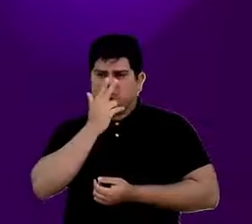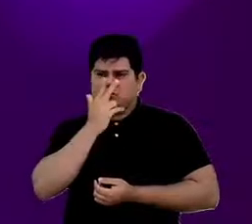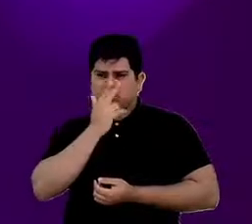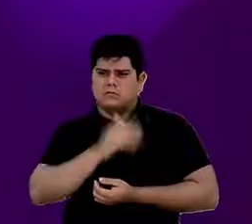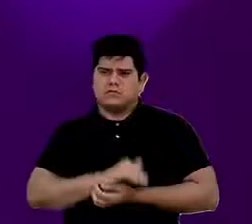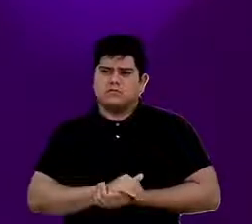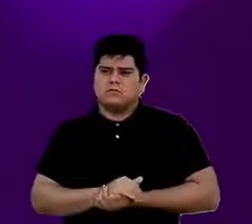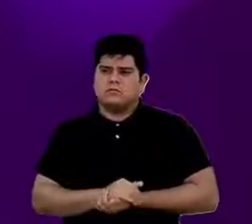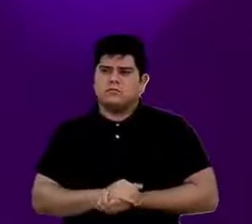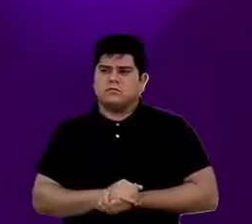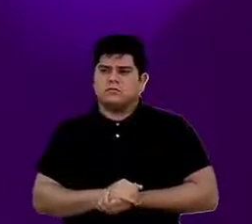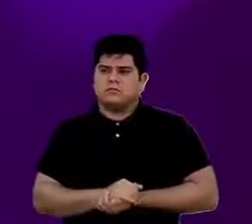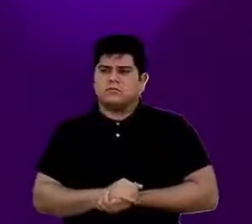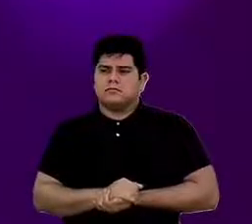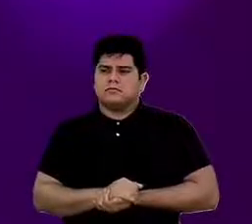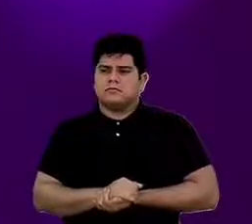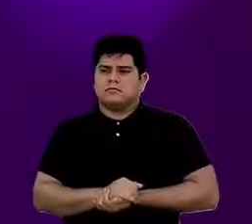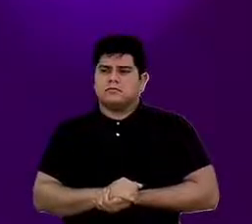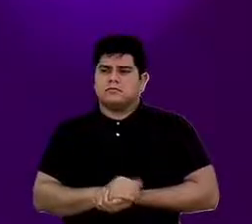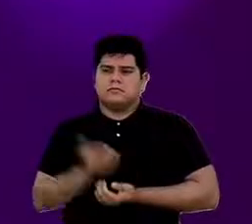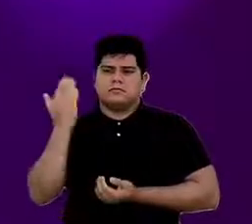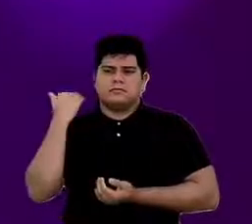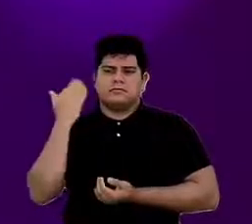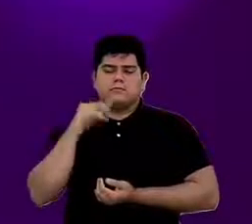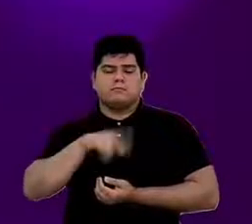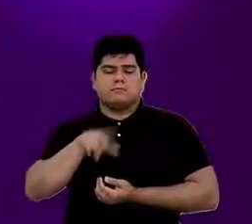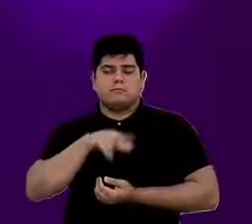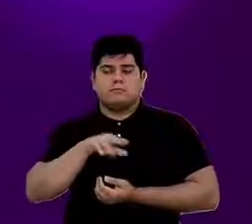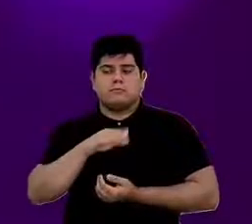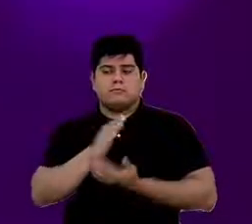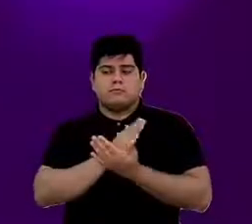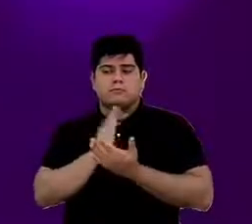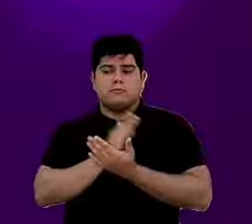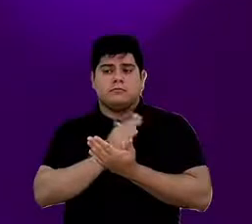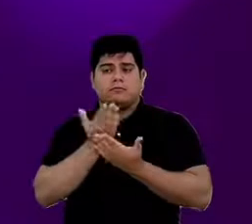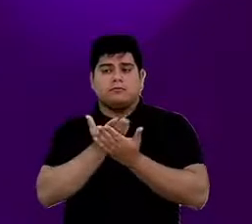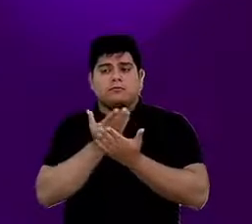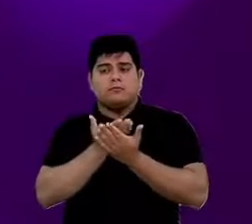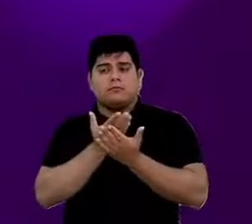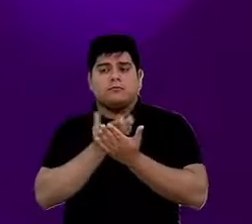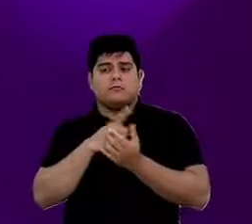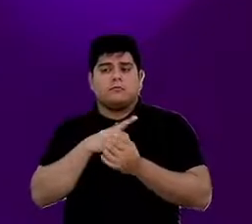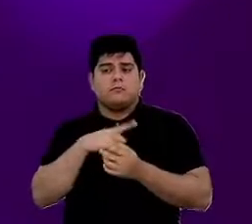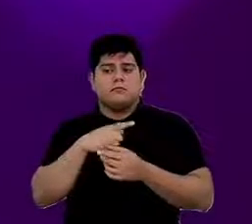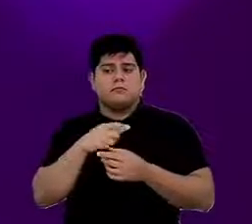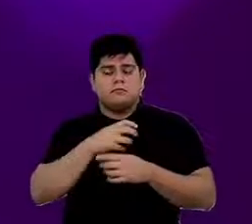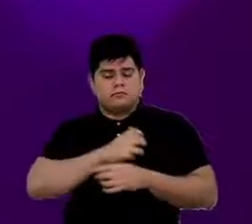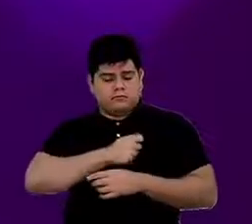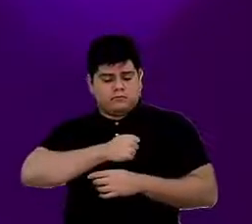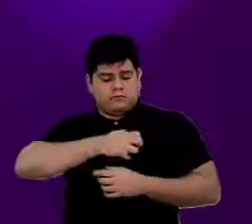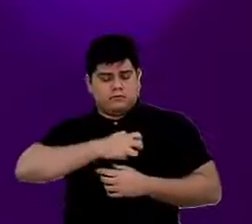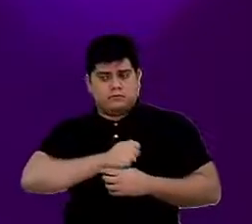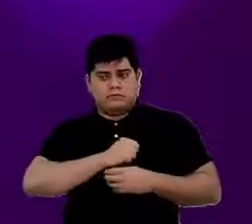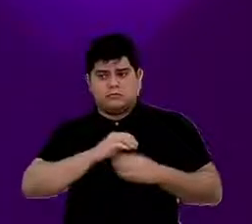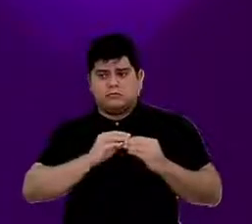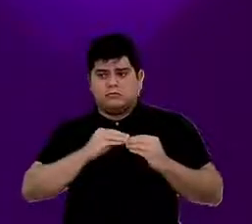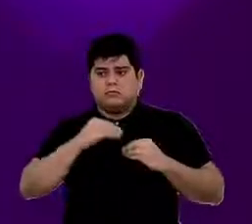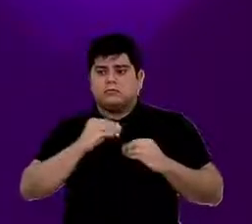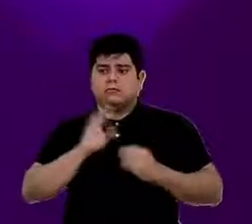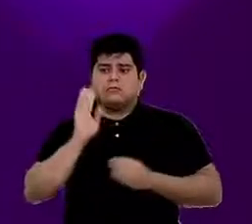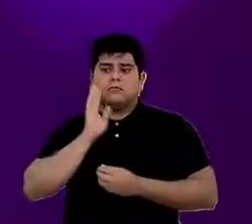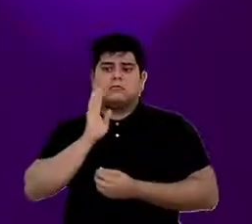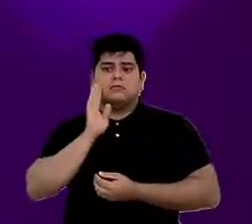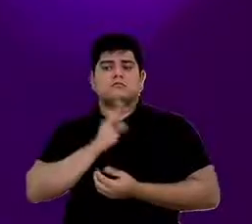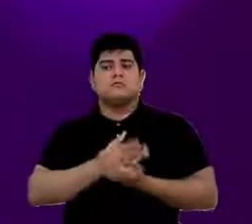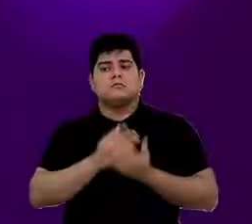valvótomo de Cribier, que foi usado no passado para mitral. Alguns estudos preliminares em pacientes com anatomia favorável, com resultado bem interessante.